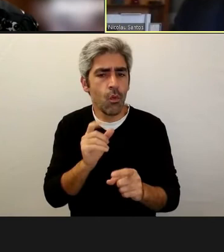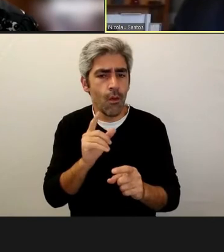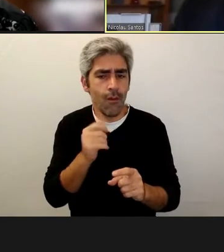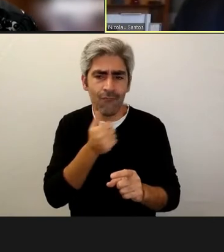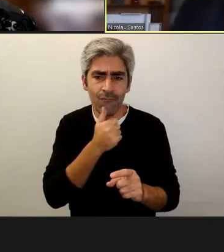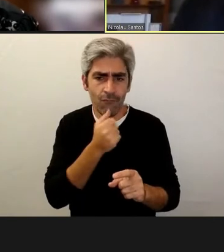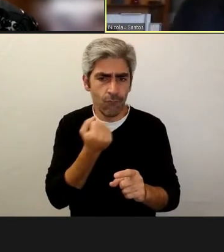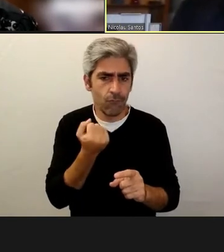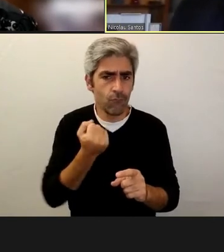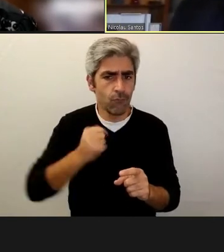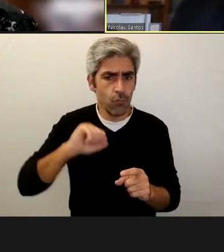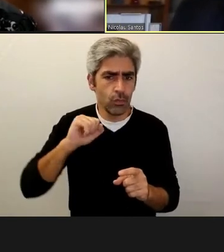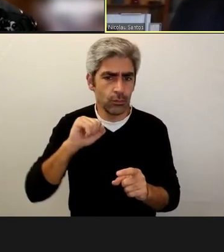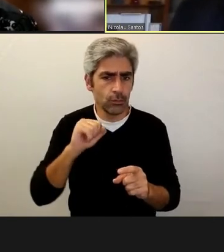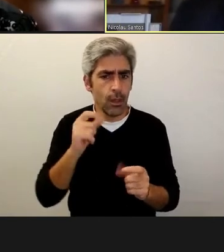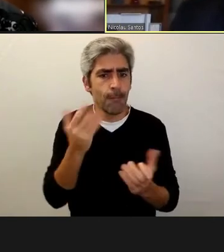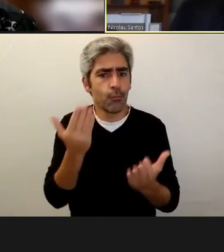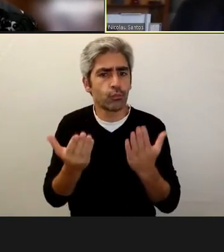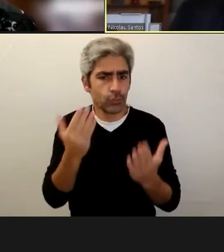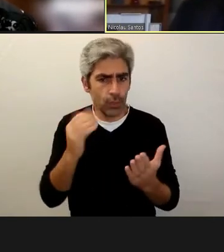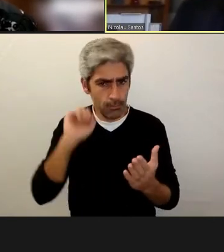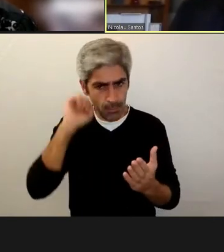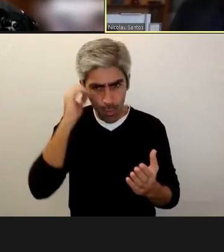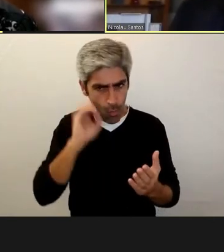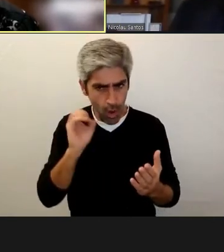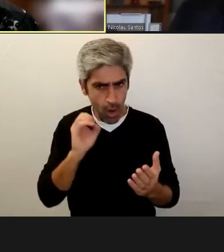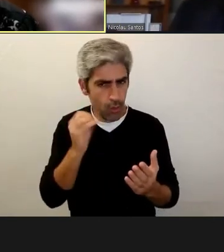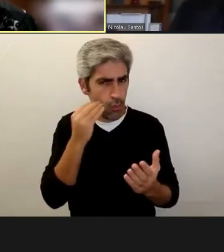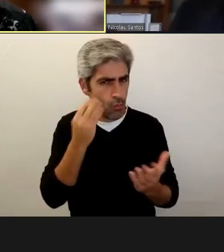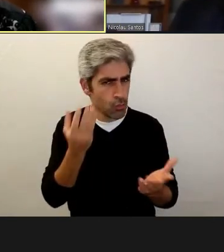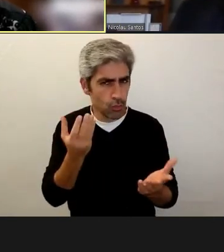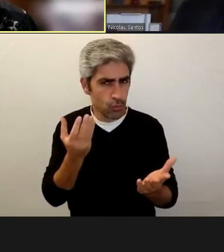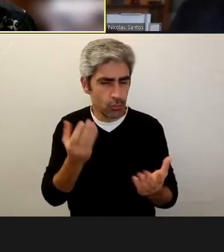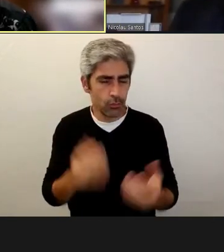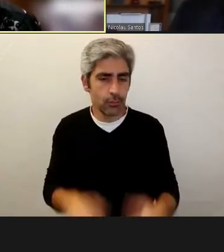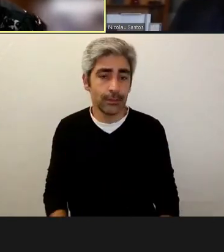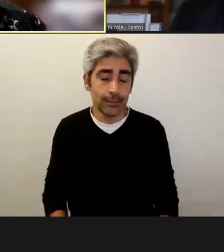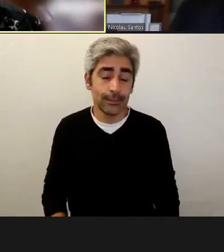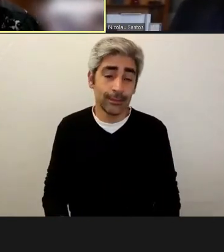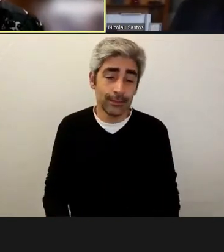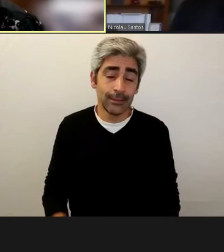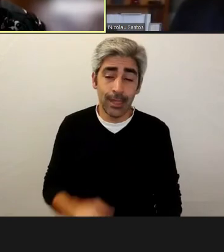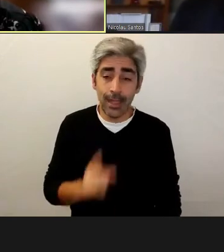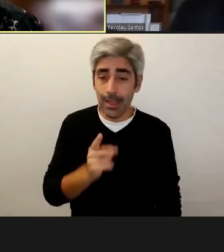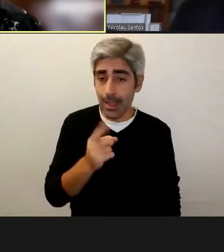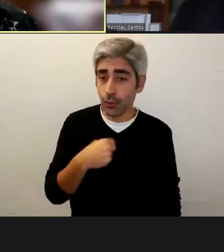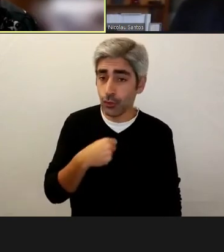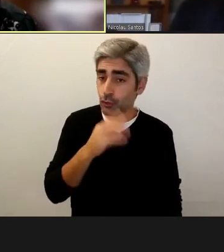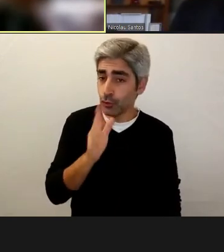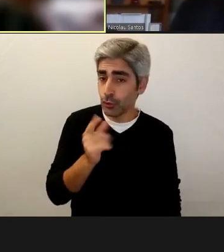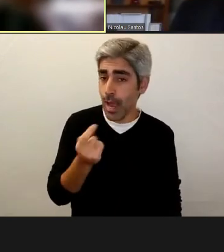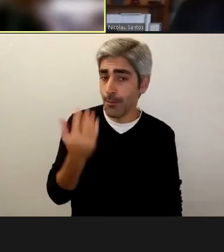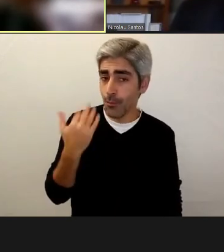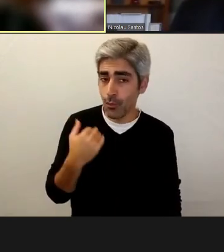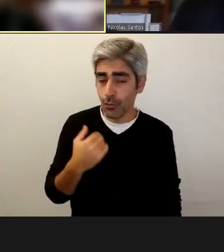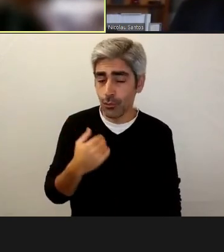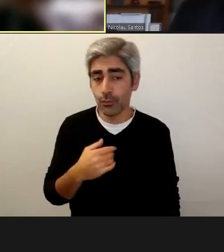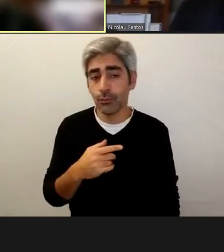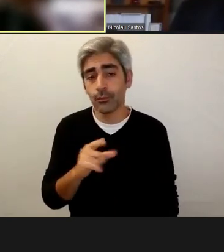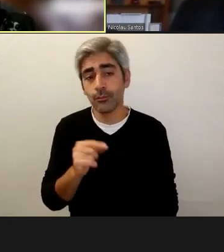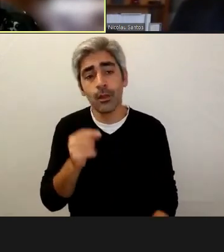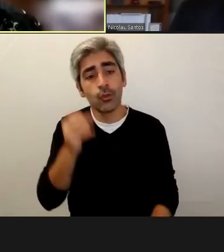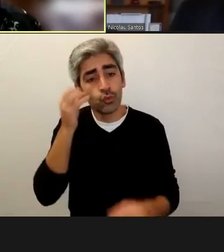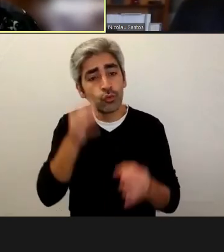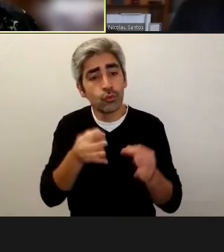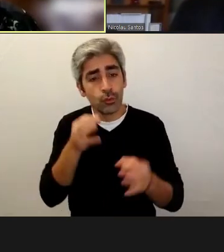violação do princípio da proporcionalidade? Sim, era o que eu dizia há pouco. Aliás, até há a jurisprudência do Tribunal Europeu